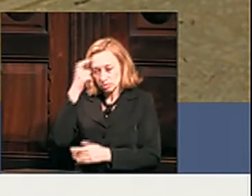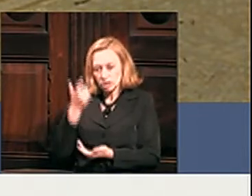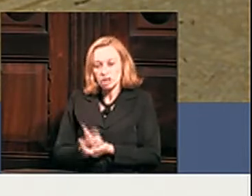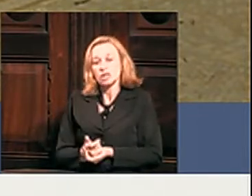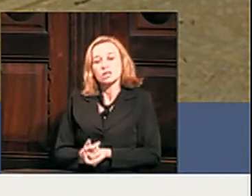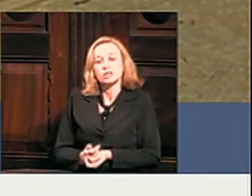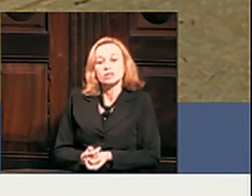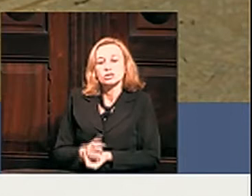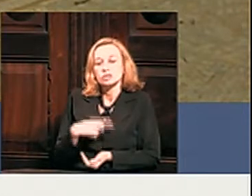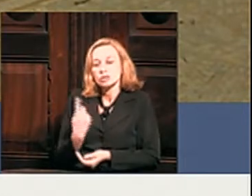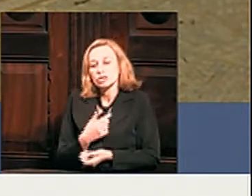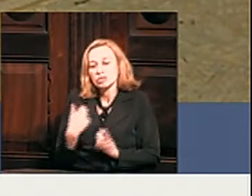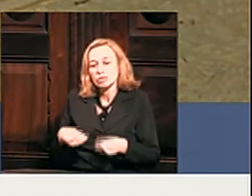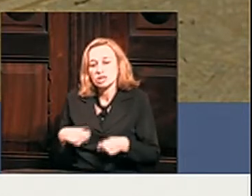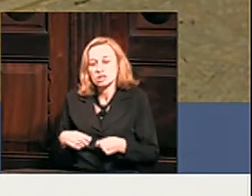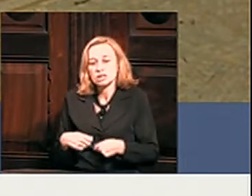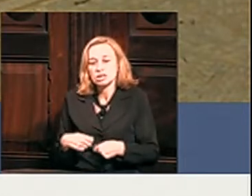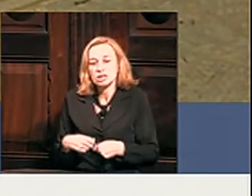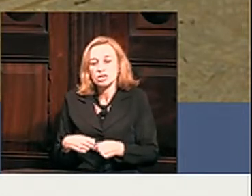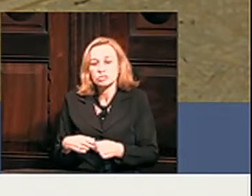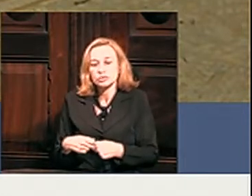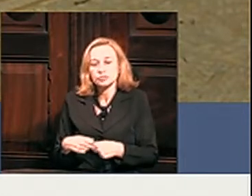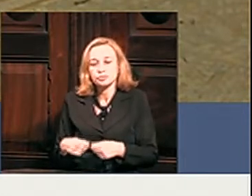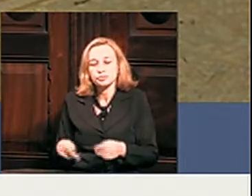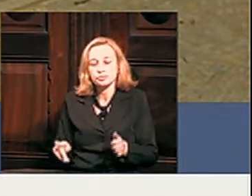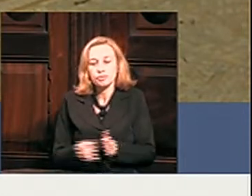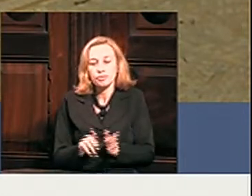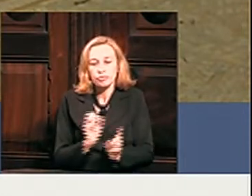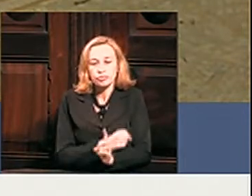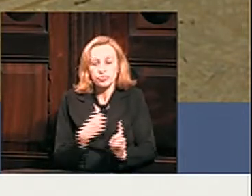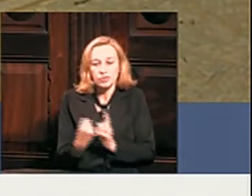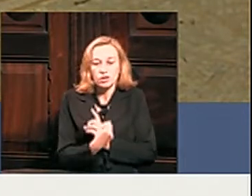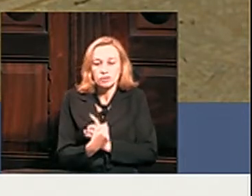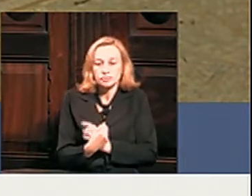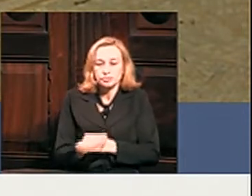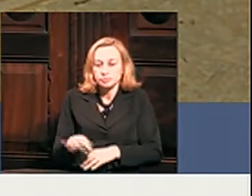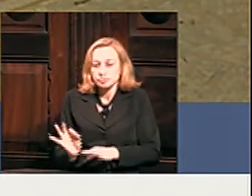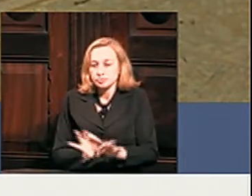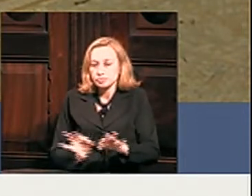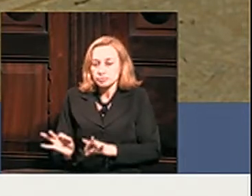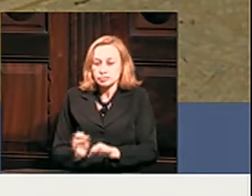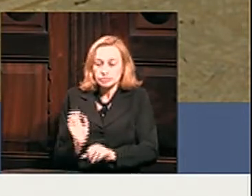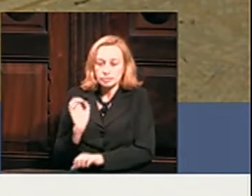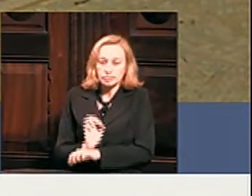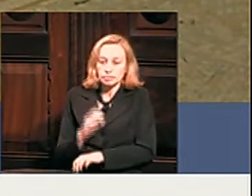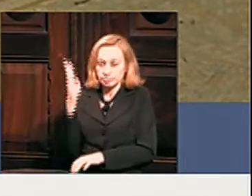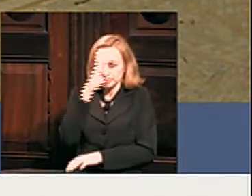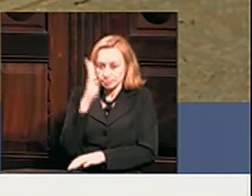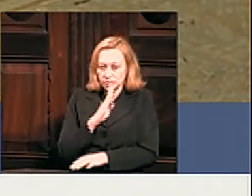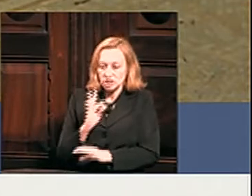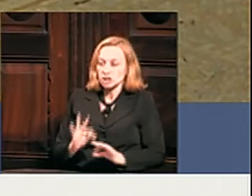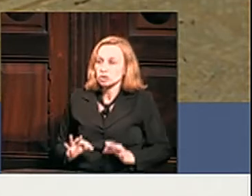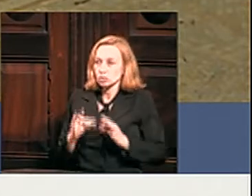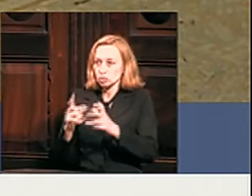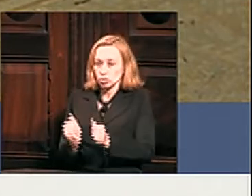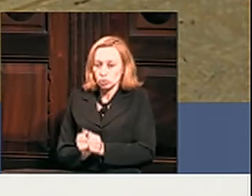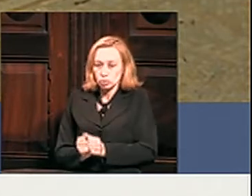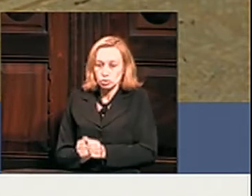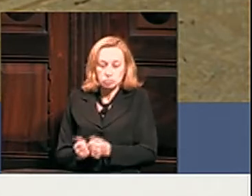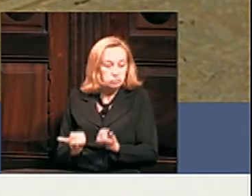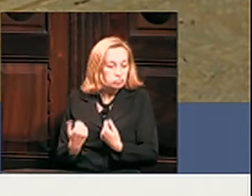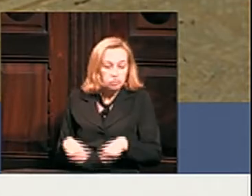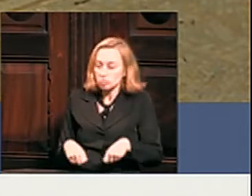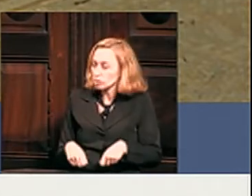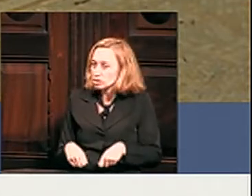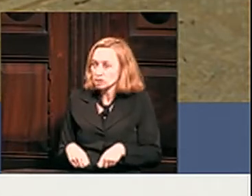nós precisamos, enquanto sociedade, reorganizar o Estado brasileiro em todos os níveis. Não é possível